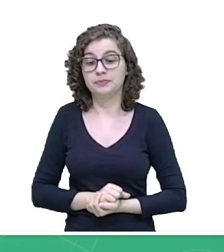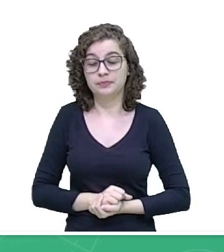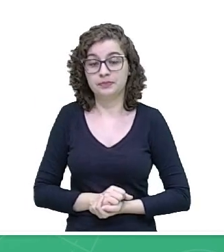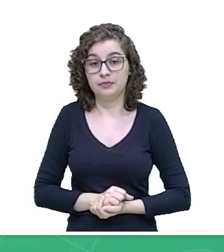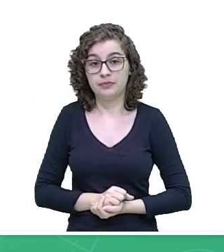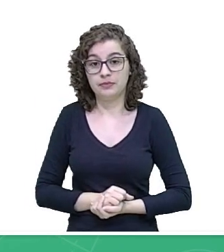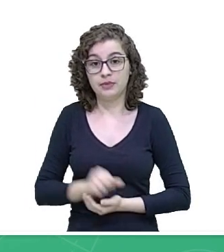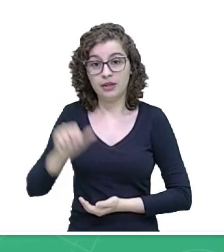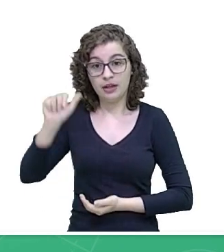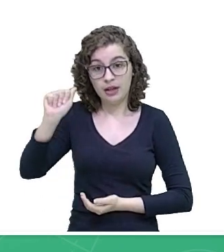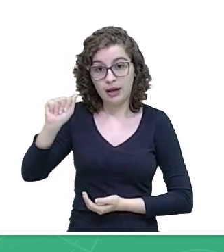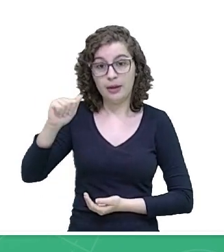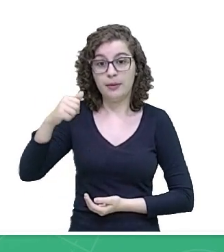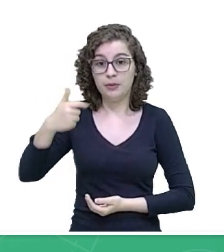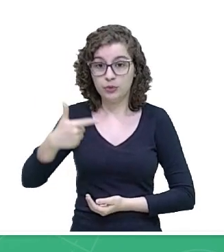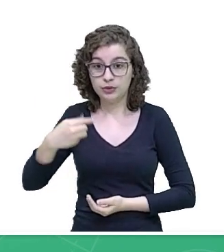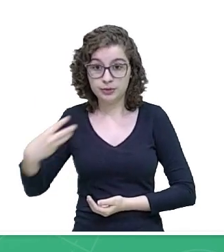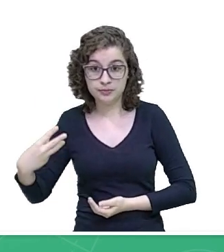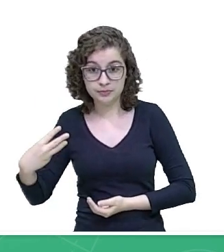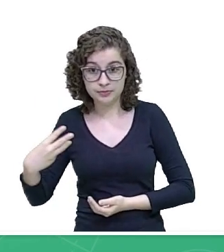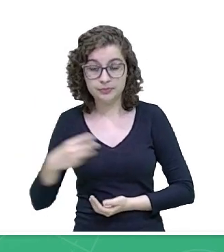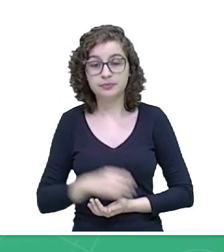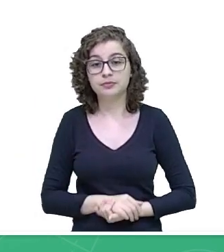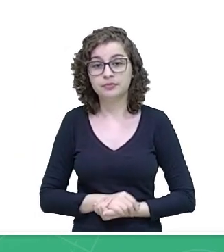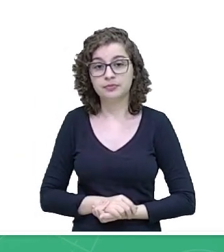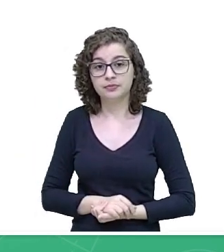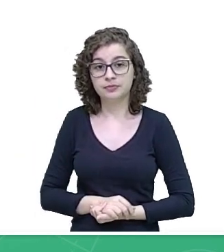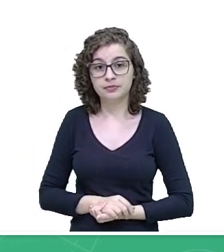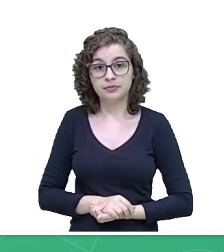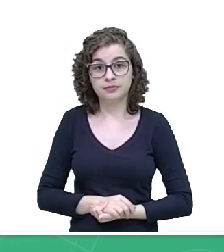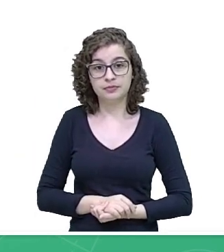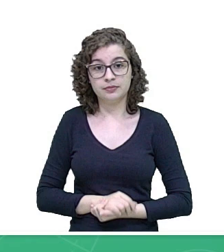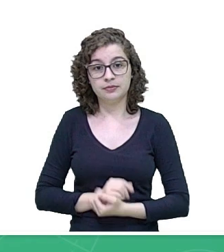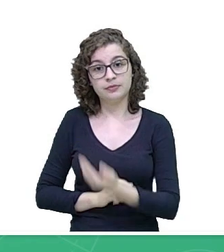A, 2, 3. Ok? Vamos agora aqui para